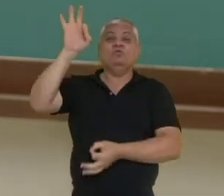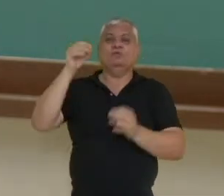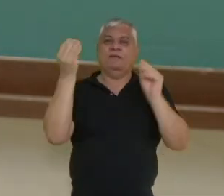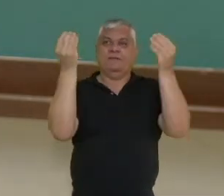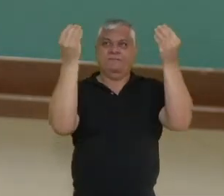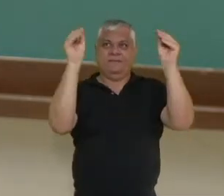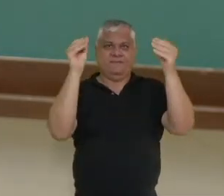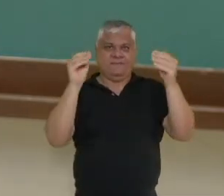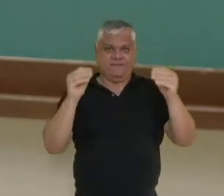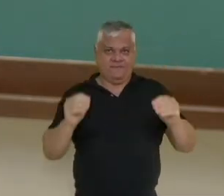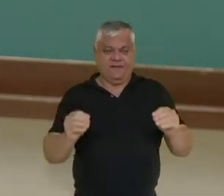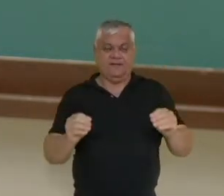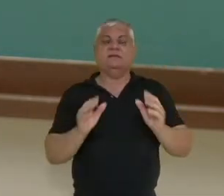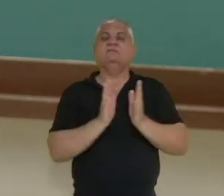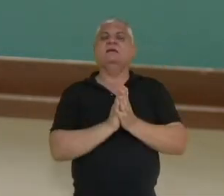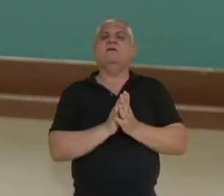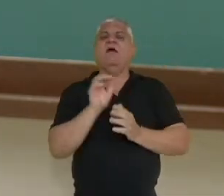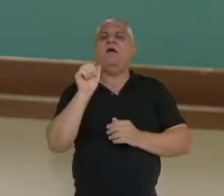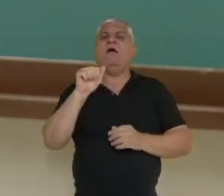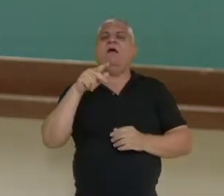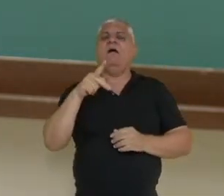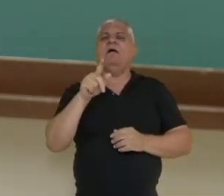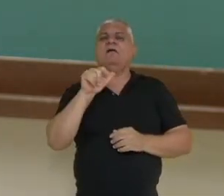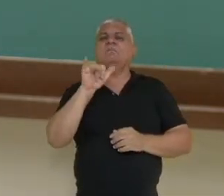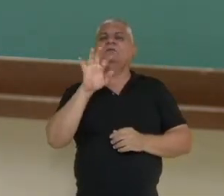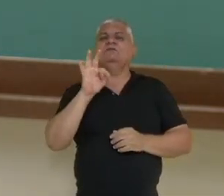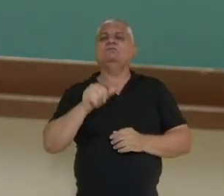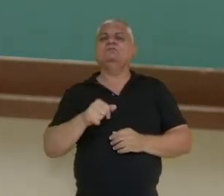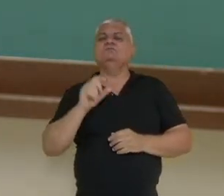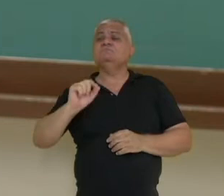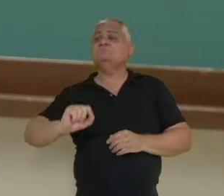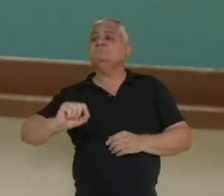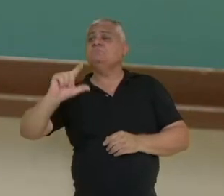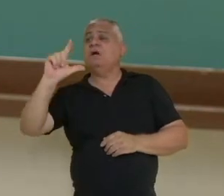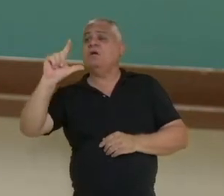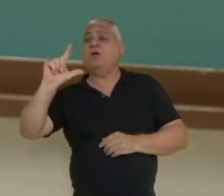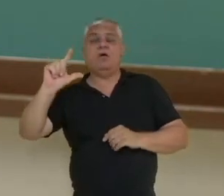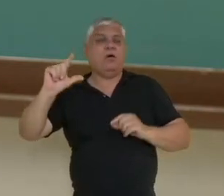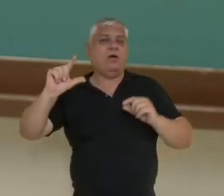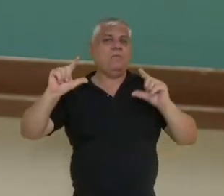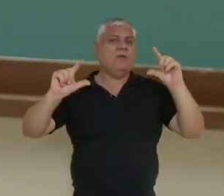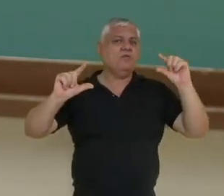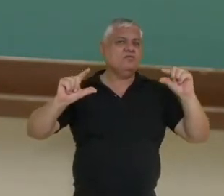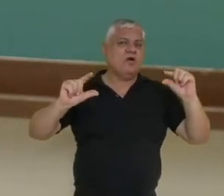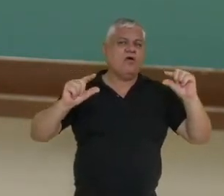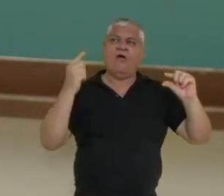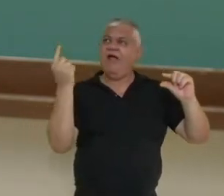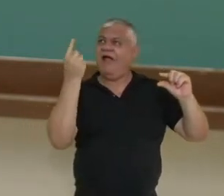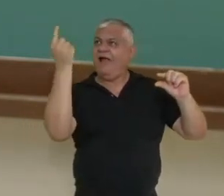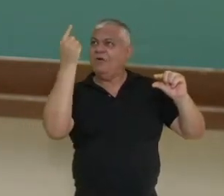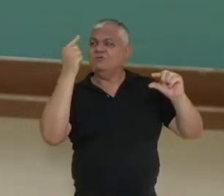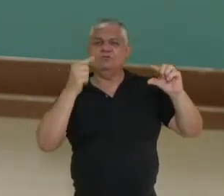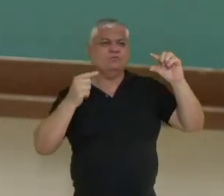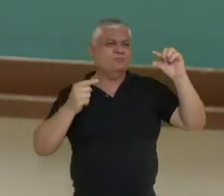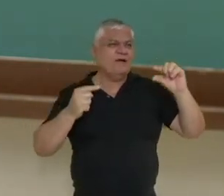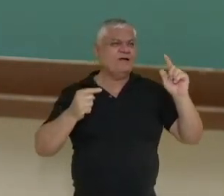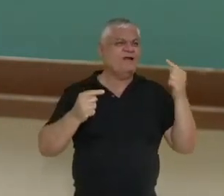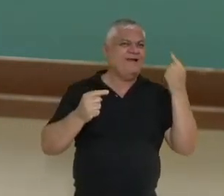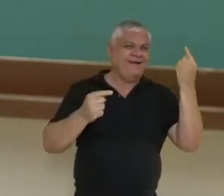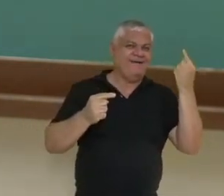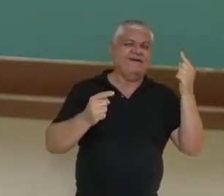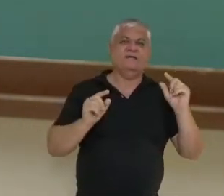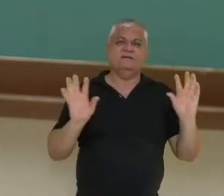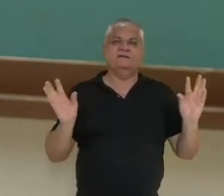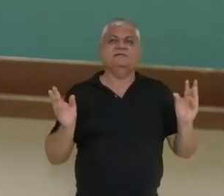a amplitude, basta eu identificar qual é a maior altura e a menor altura. Então, a